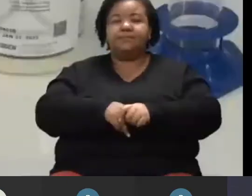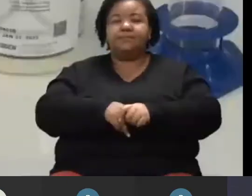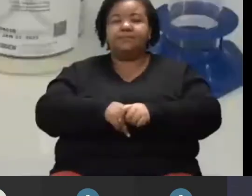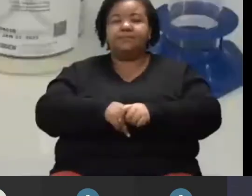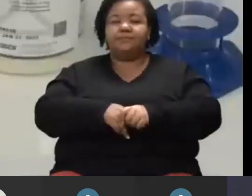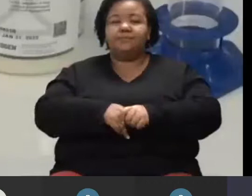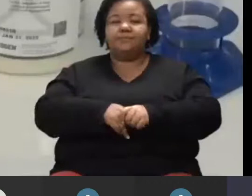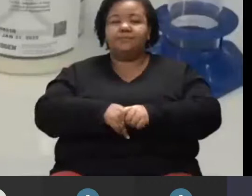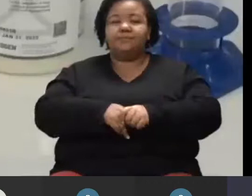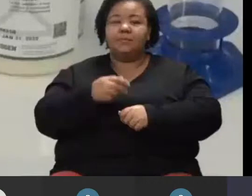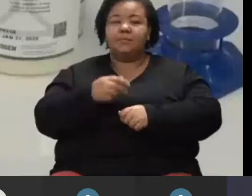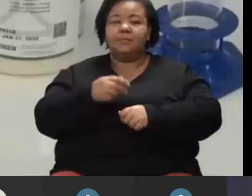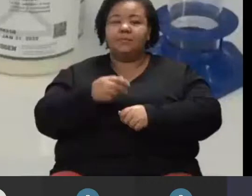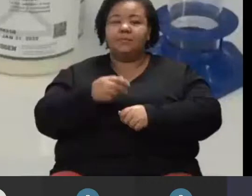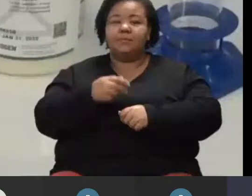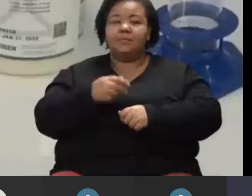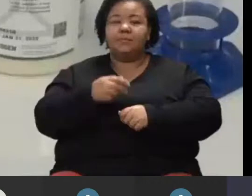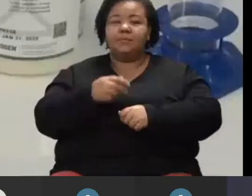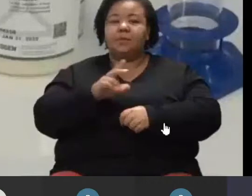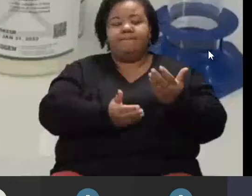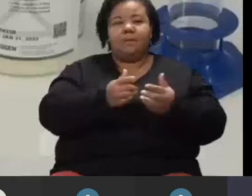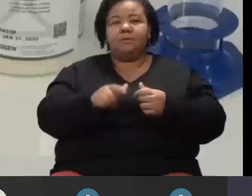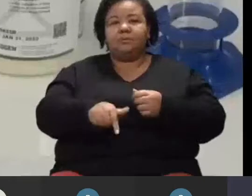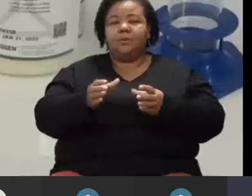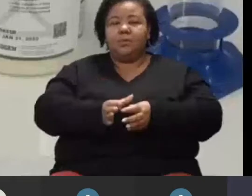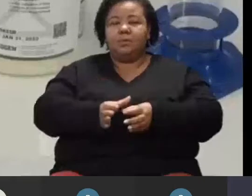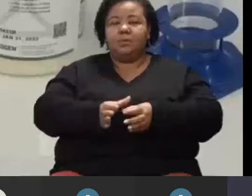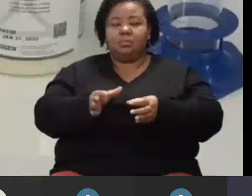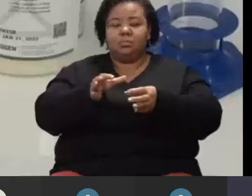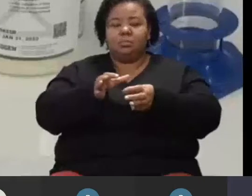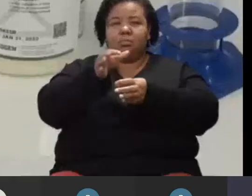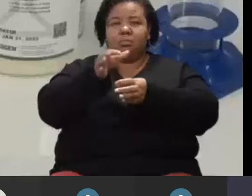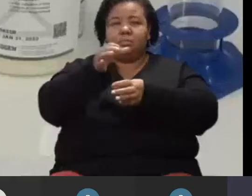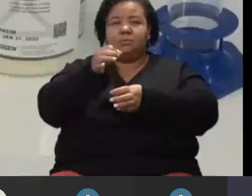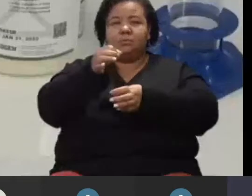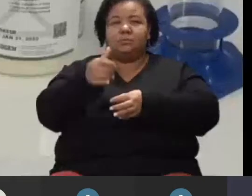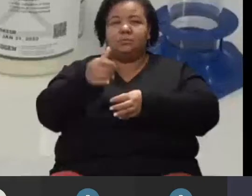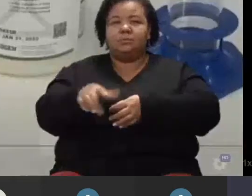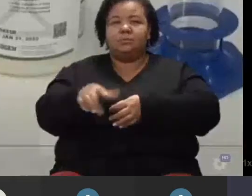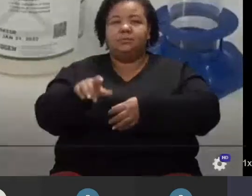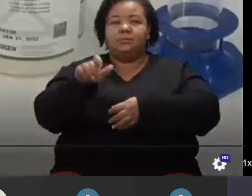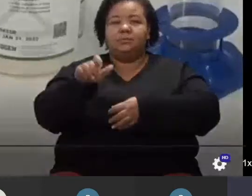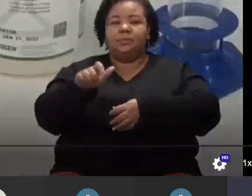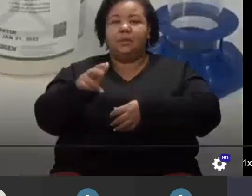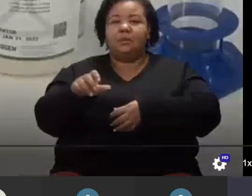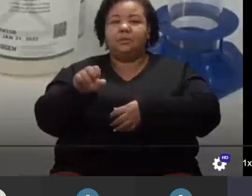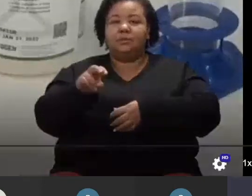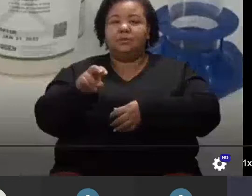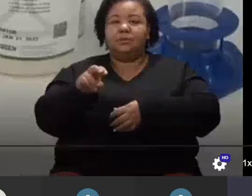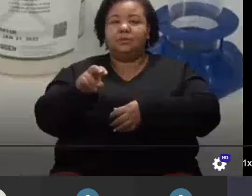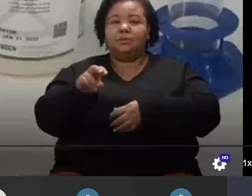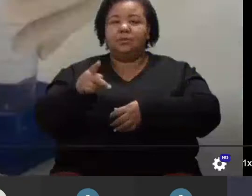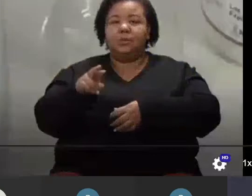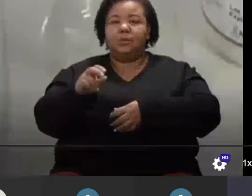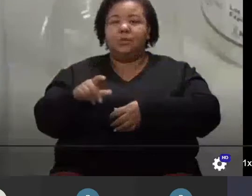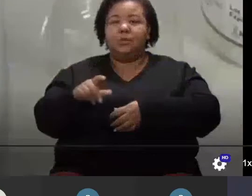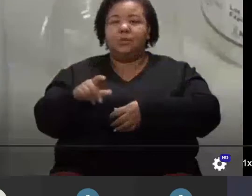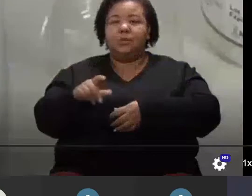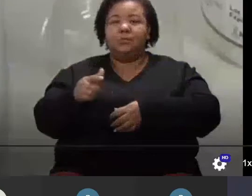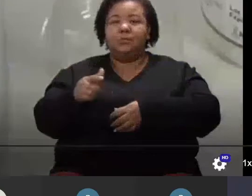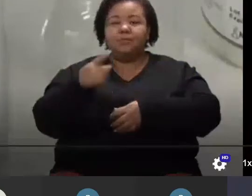iremos utilizar, a balança, o Erlenmeyer, o meio de cultura, o agar saburô e a proveta, que é o instrumento que a